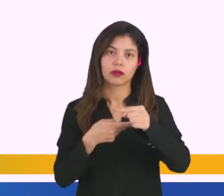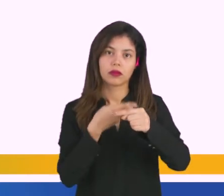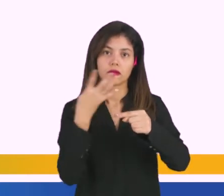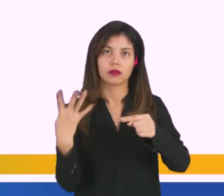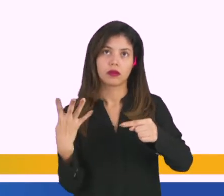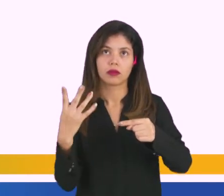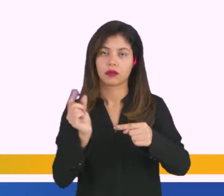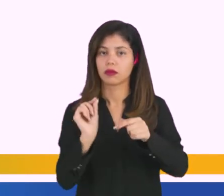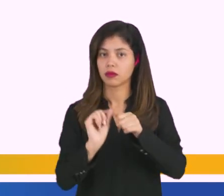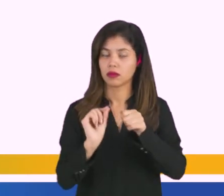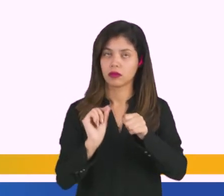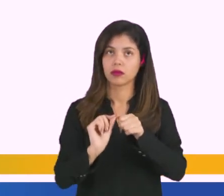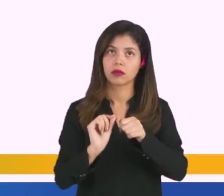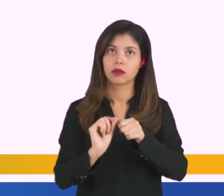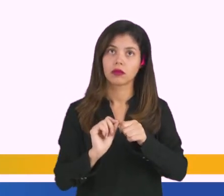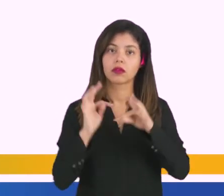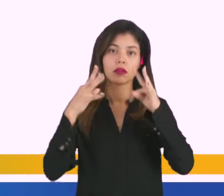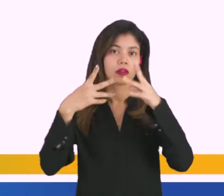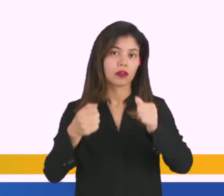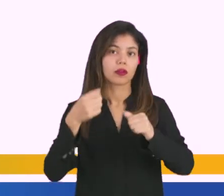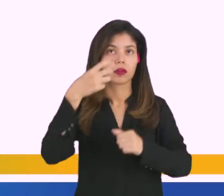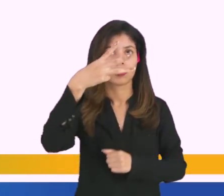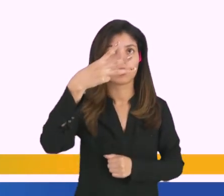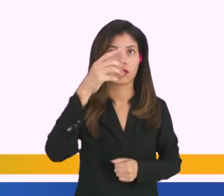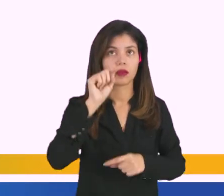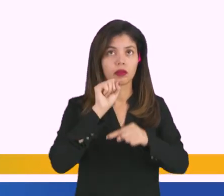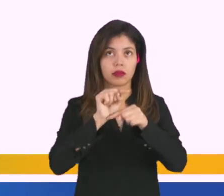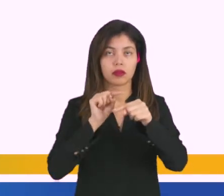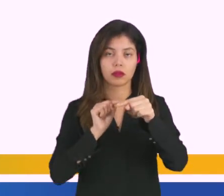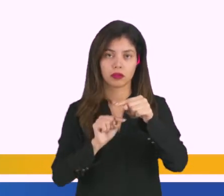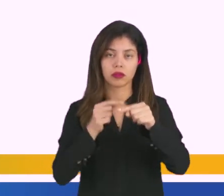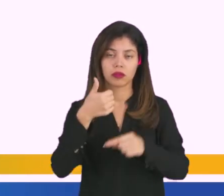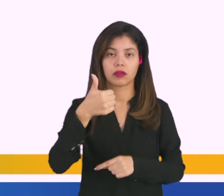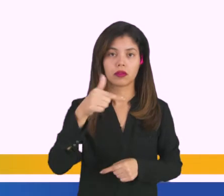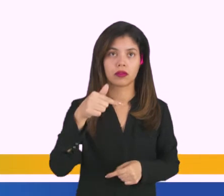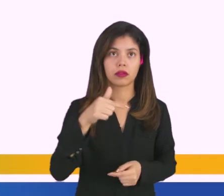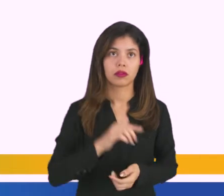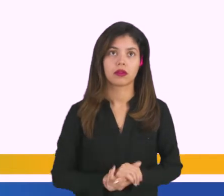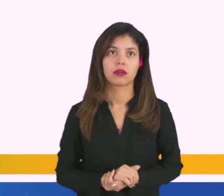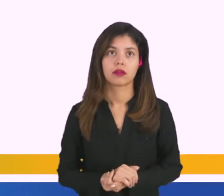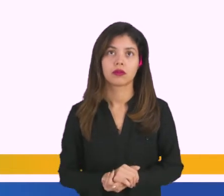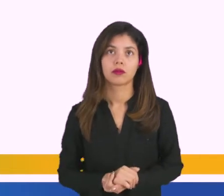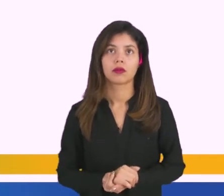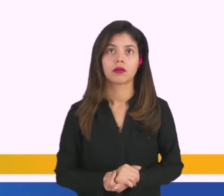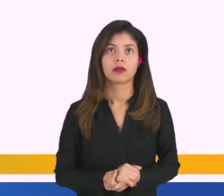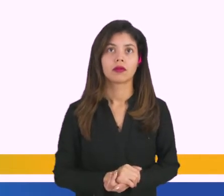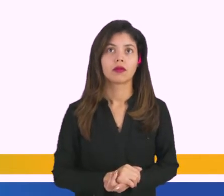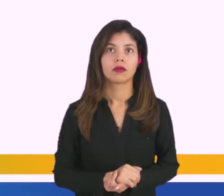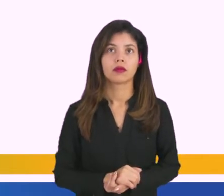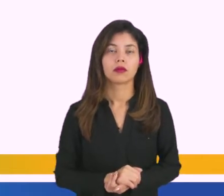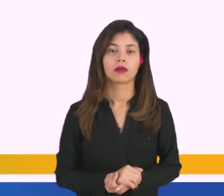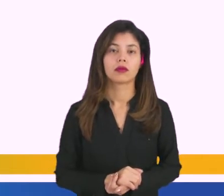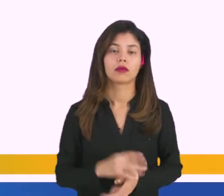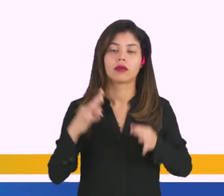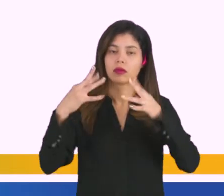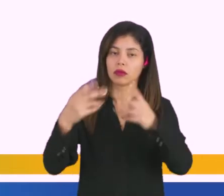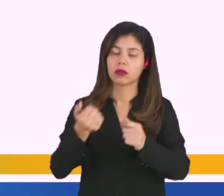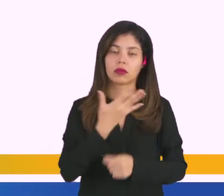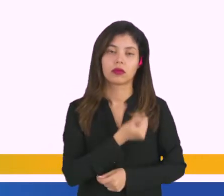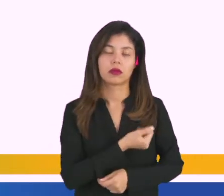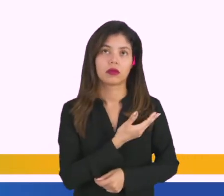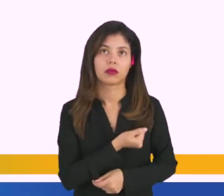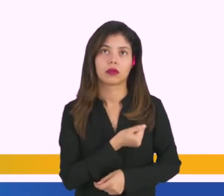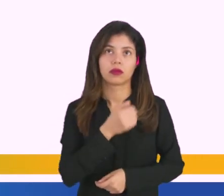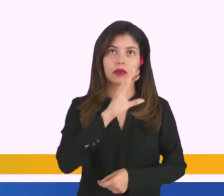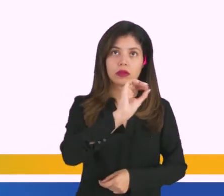quantidade de gols que ele fez pela quantidade de total de golos ou seja 3 / 17 né isso vai dar